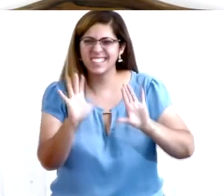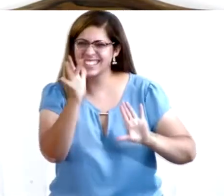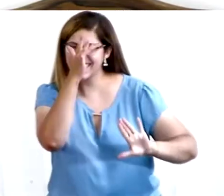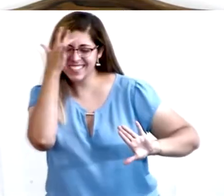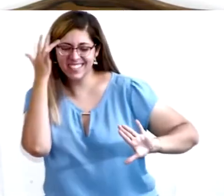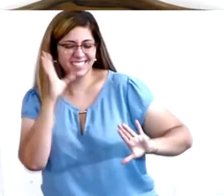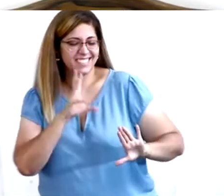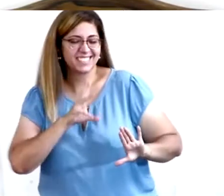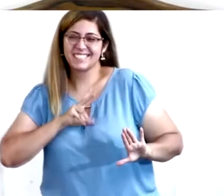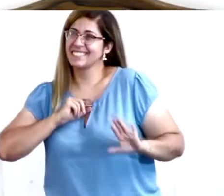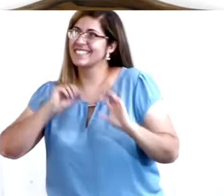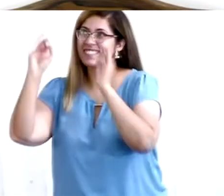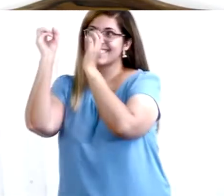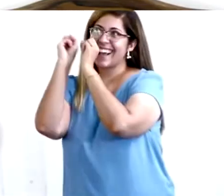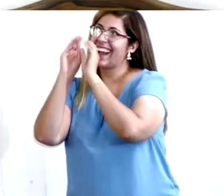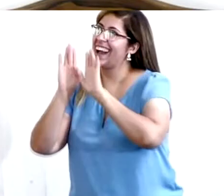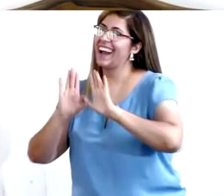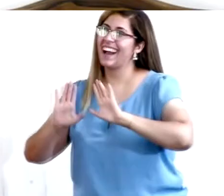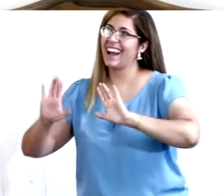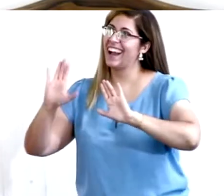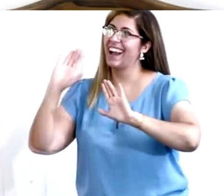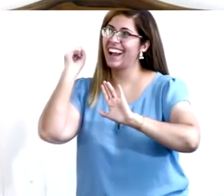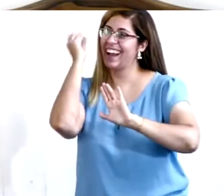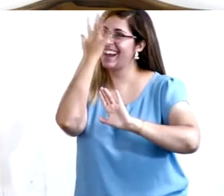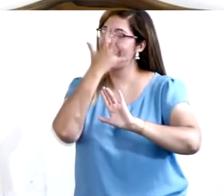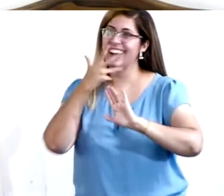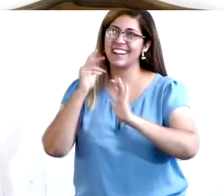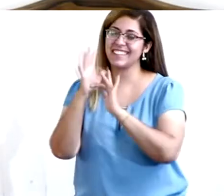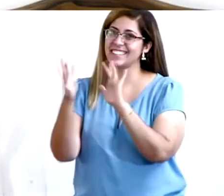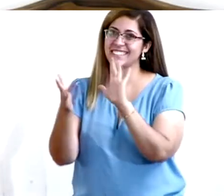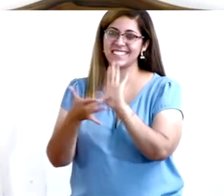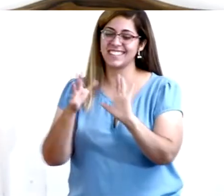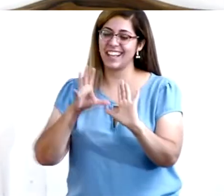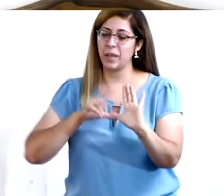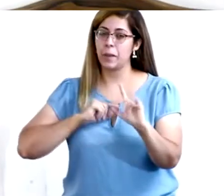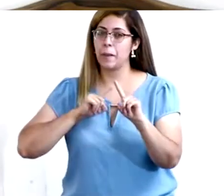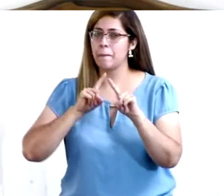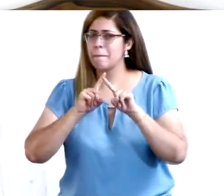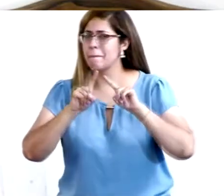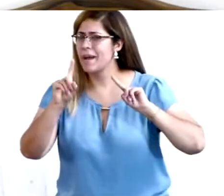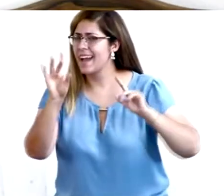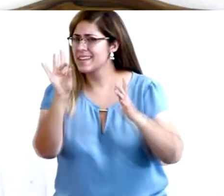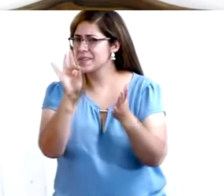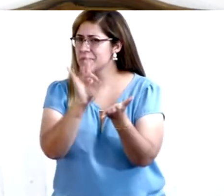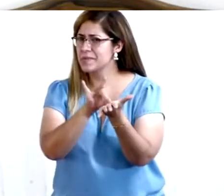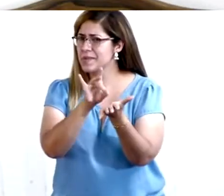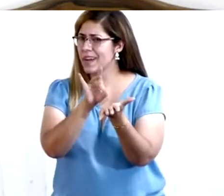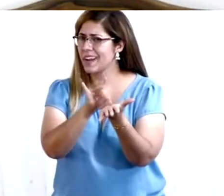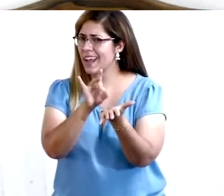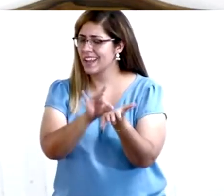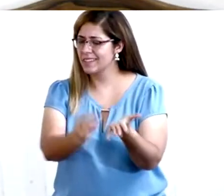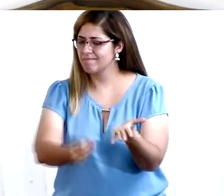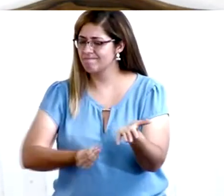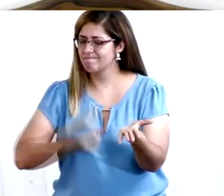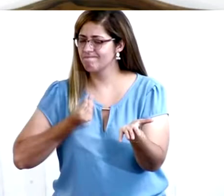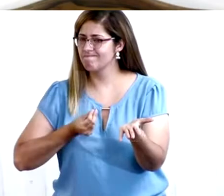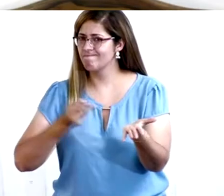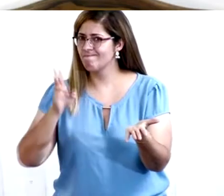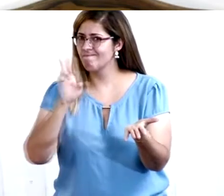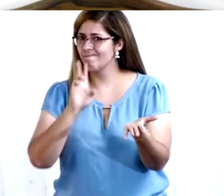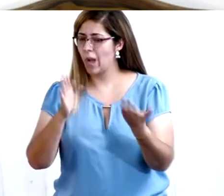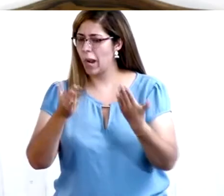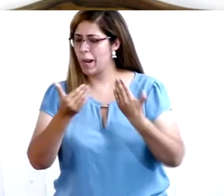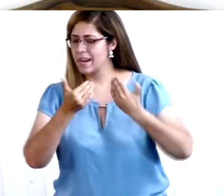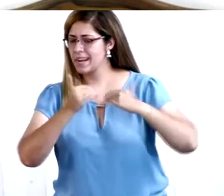as suas palavras, mas eles vivem sem a chamada eterna, o verbo que deu